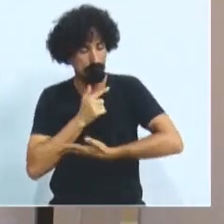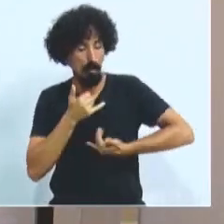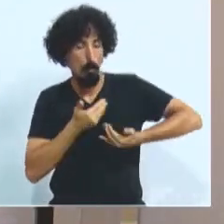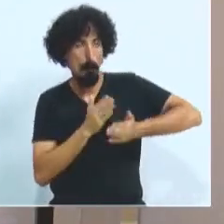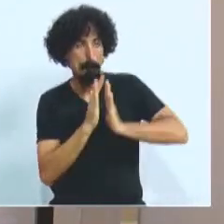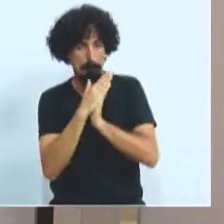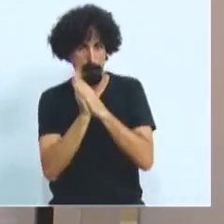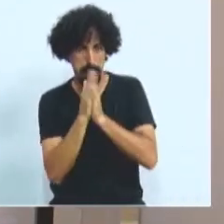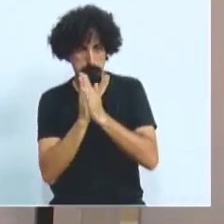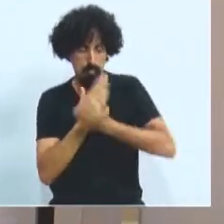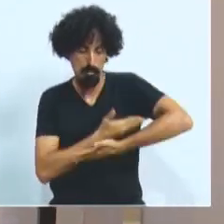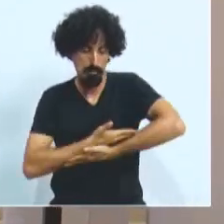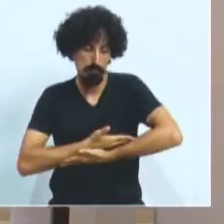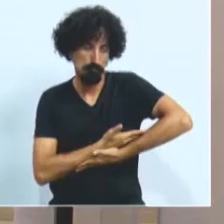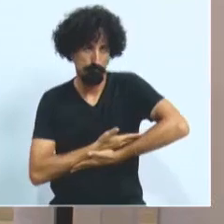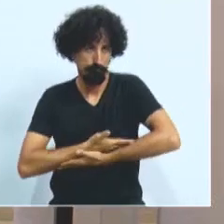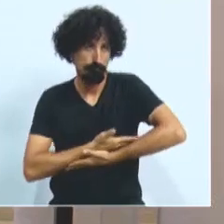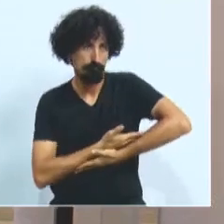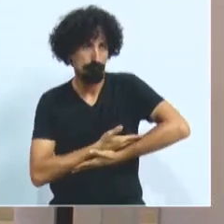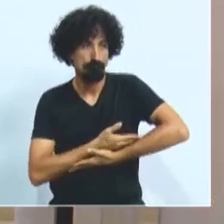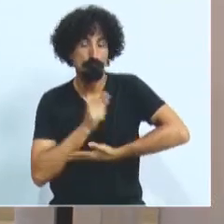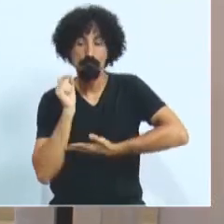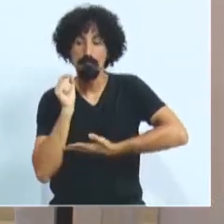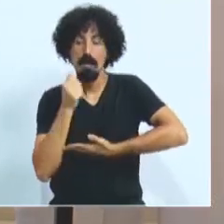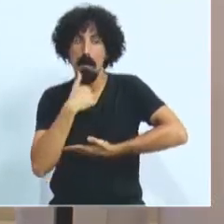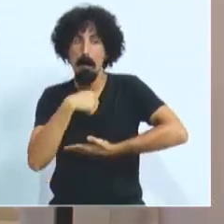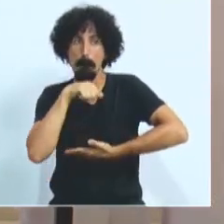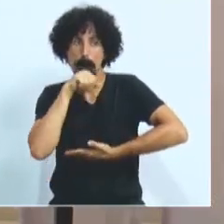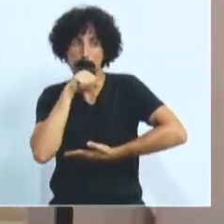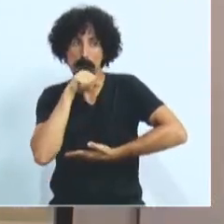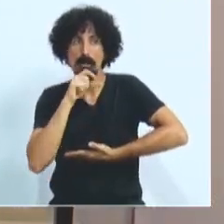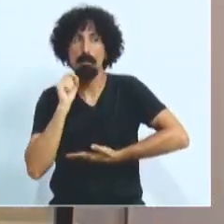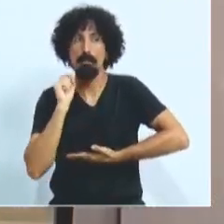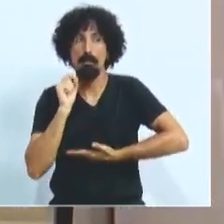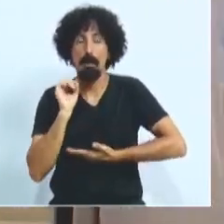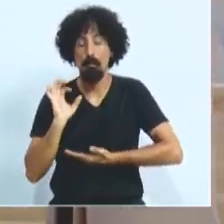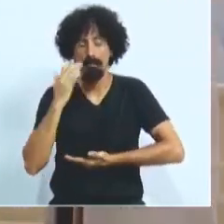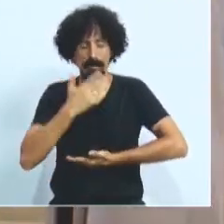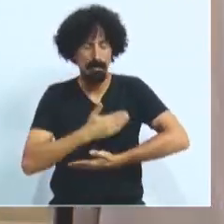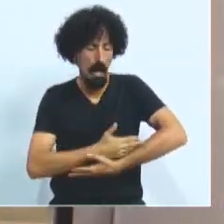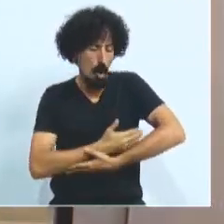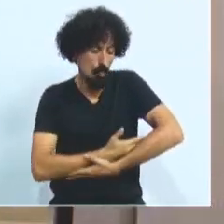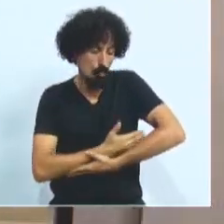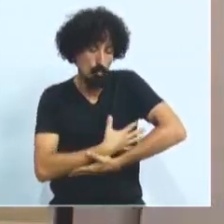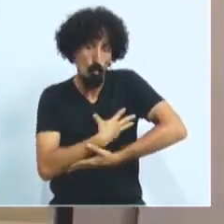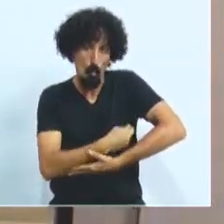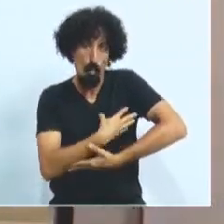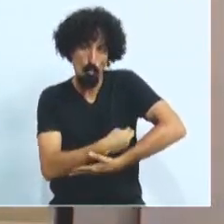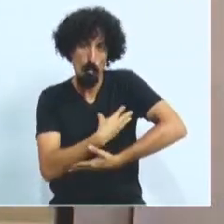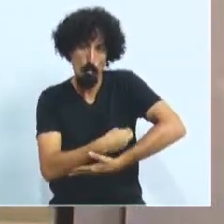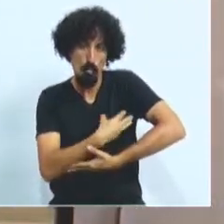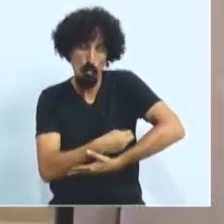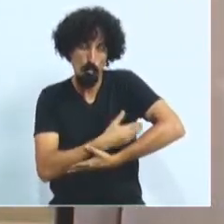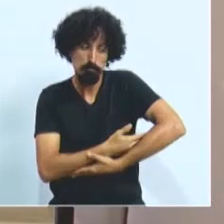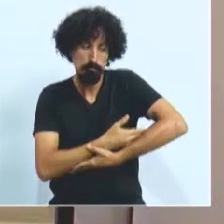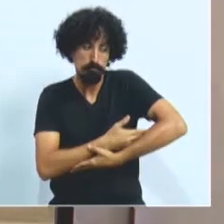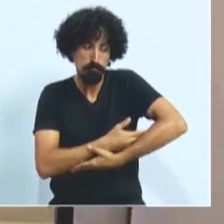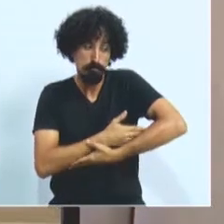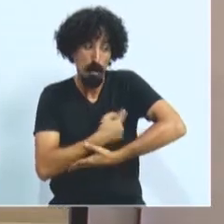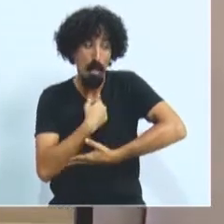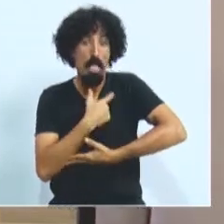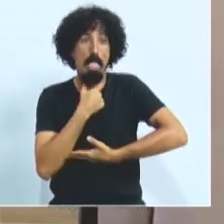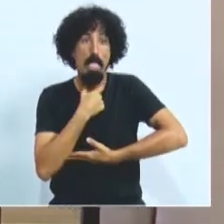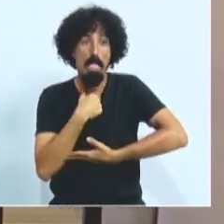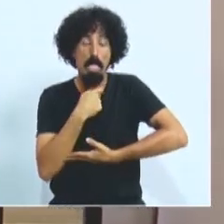fazer. A mãe, ela passa por uma situação, né? Às vezes a criança se engasga com leite, é lactante,